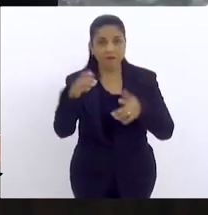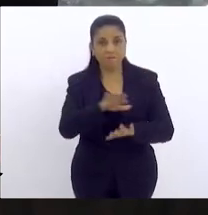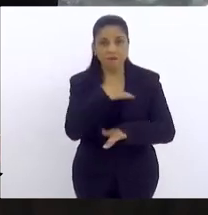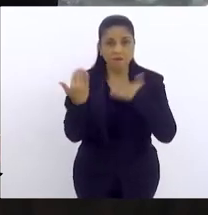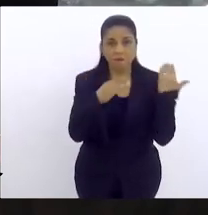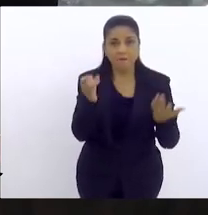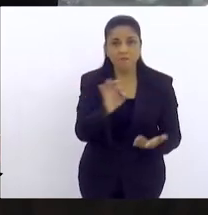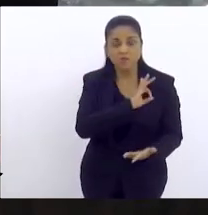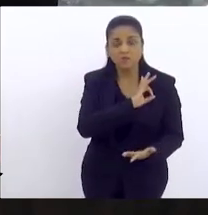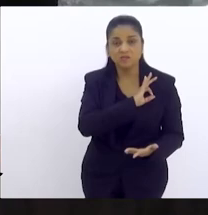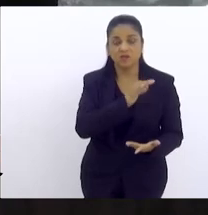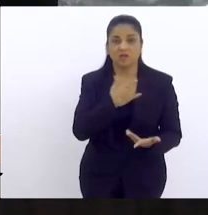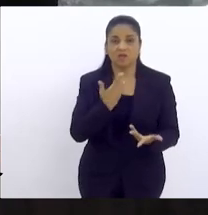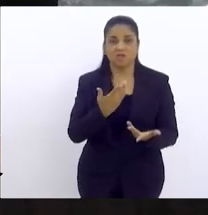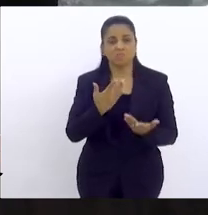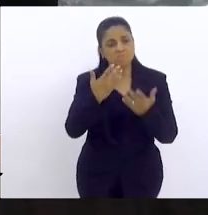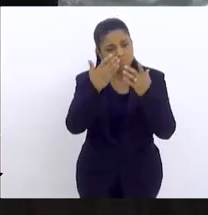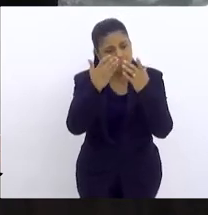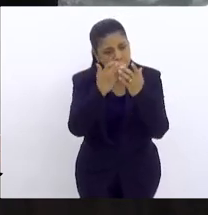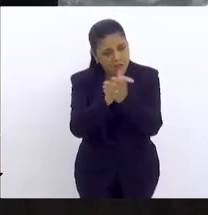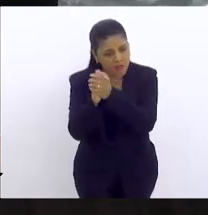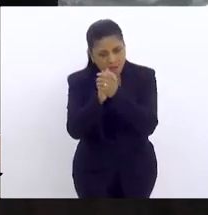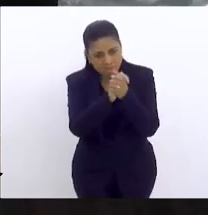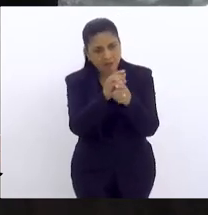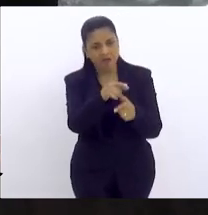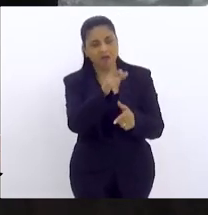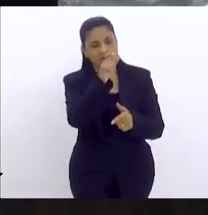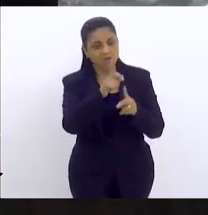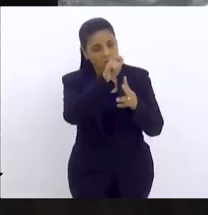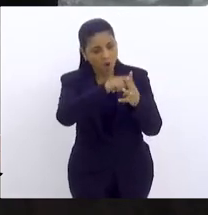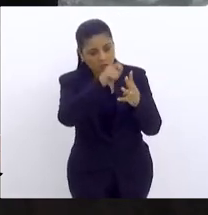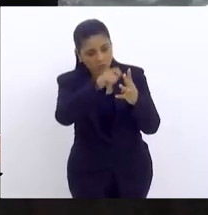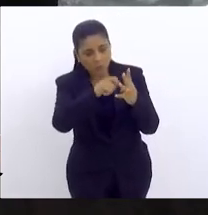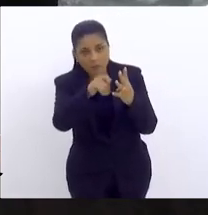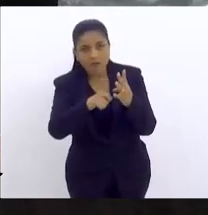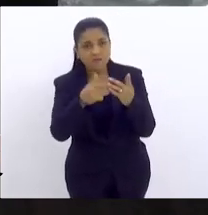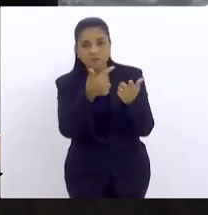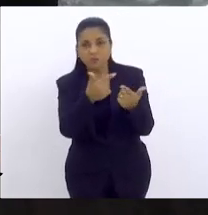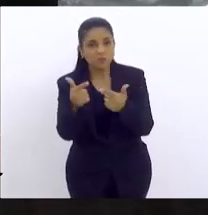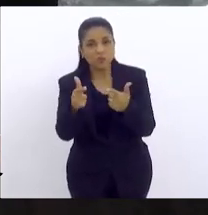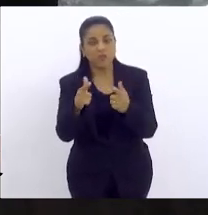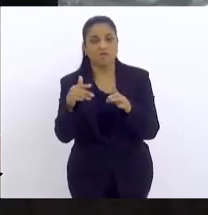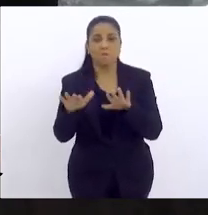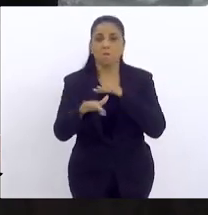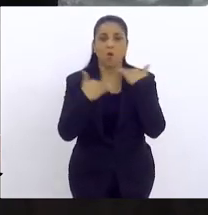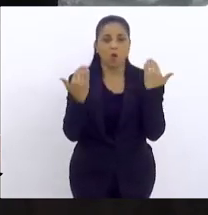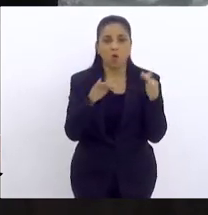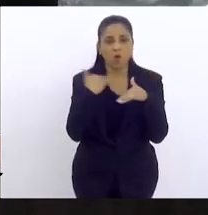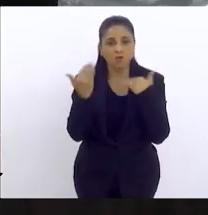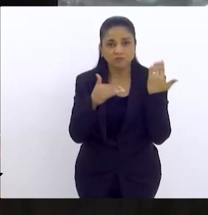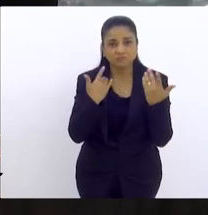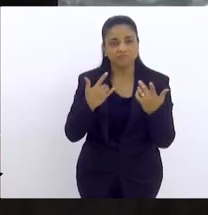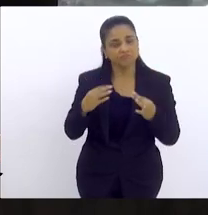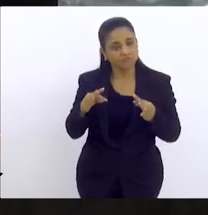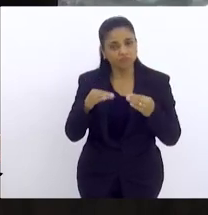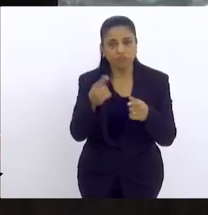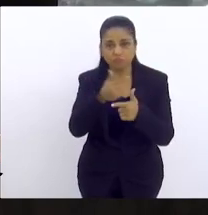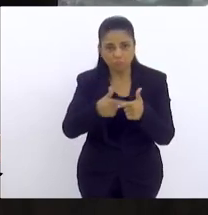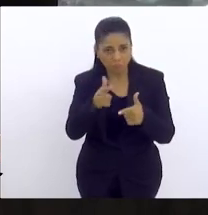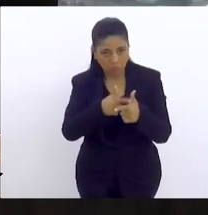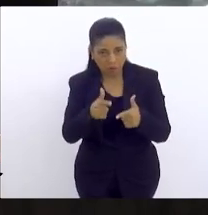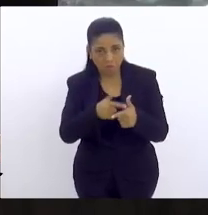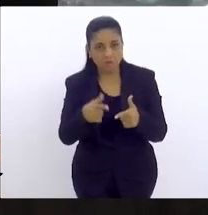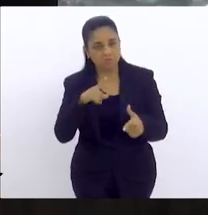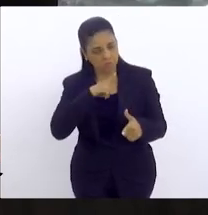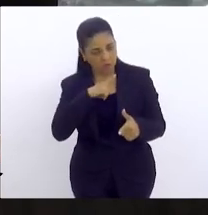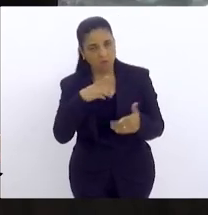baixa Parabéns Coronel por não ter em quatro meses nenhuma baixa diante de tudo que nós estamos enfrentando Isso mostra que nós somos a melhor